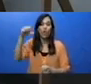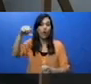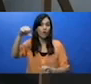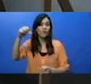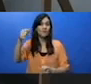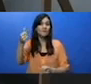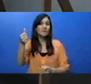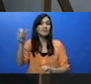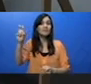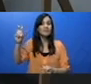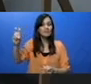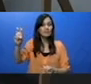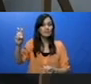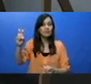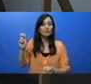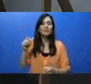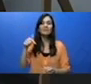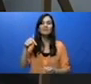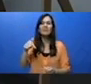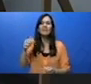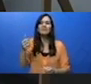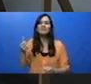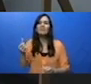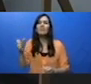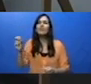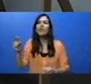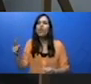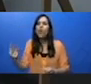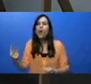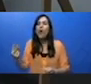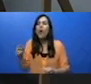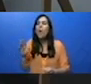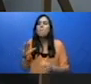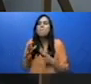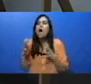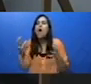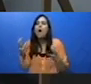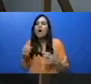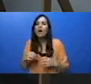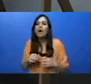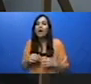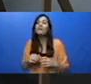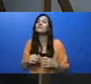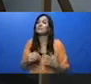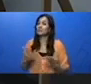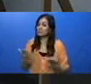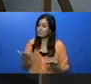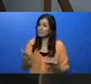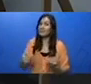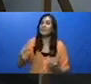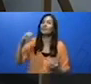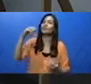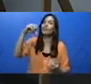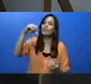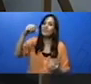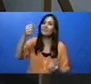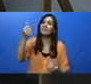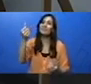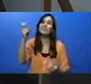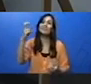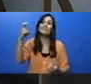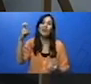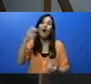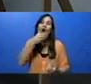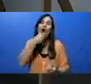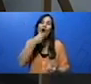965, 762. Qual é o maior? Isso mesmo, olha lá. 965.